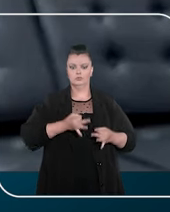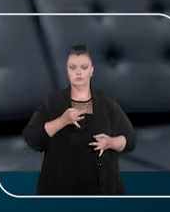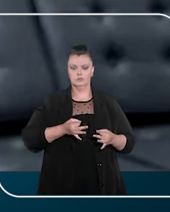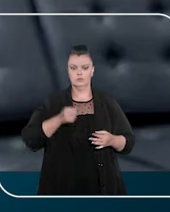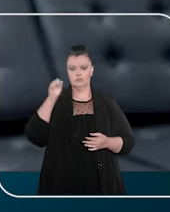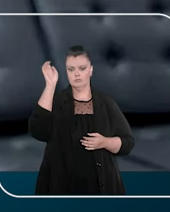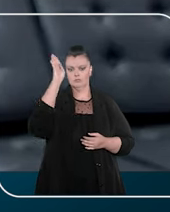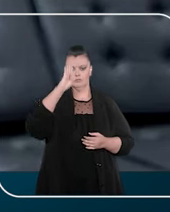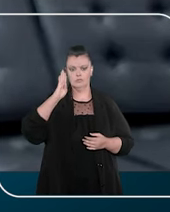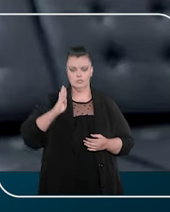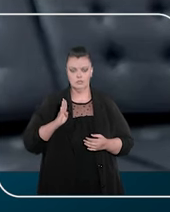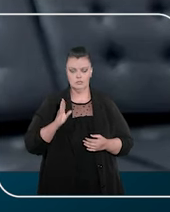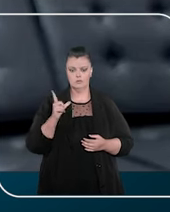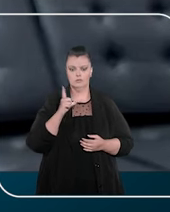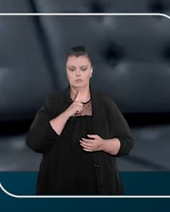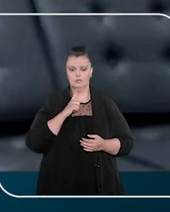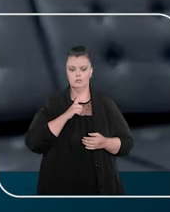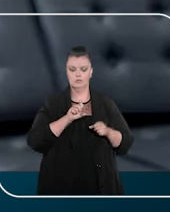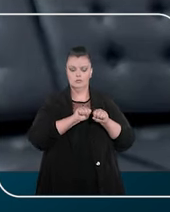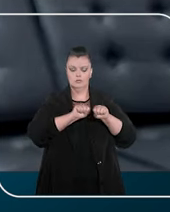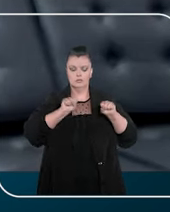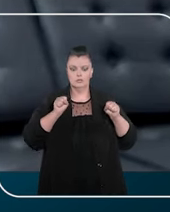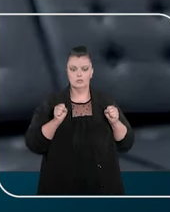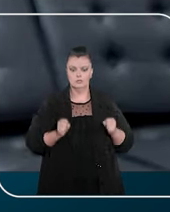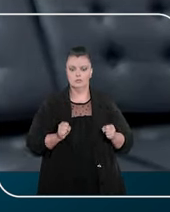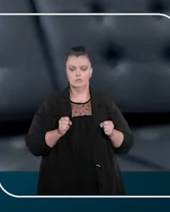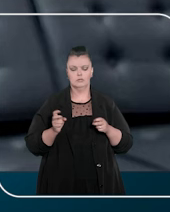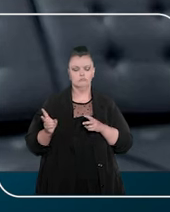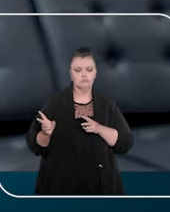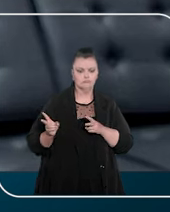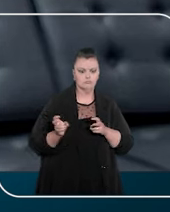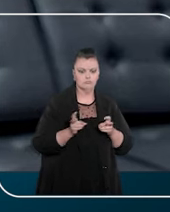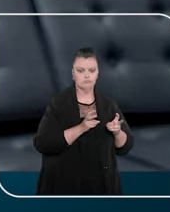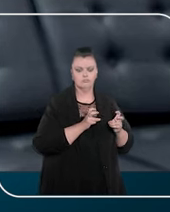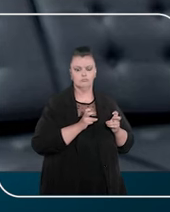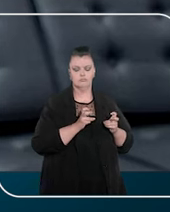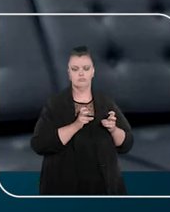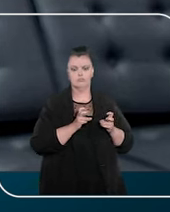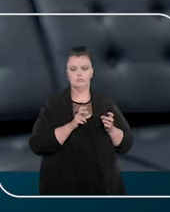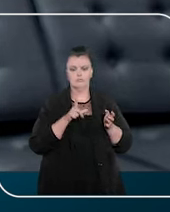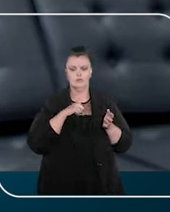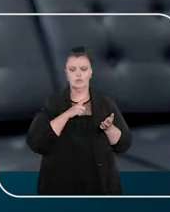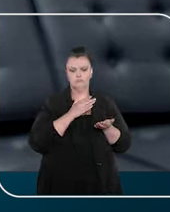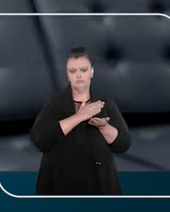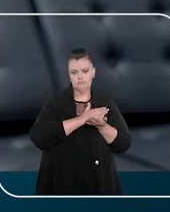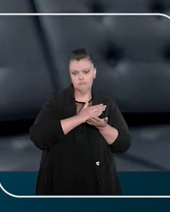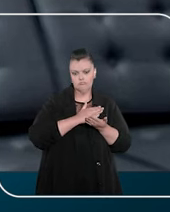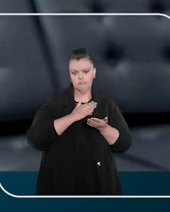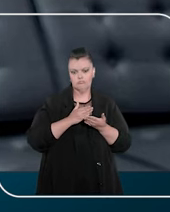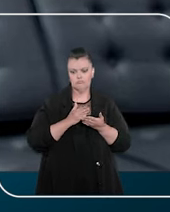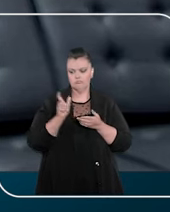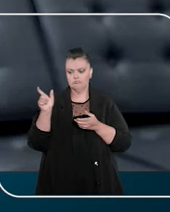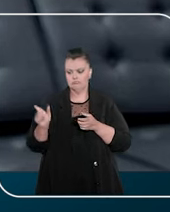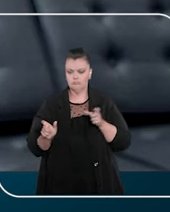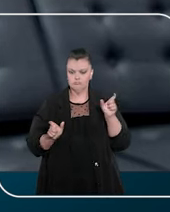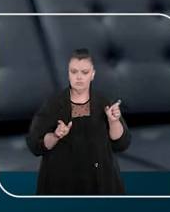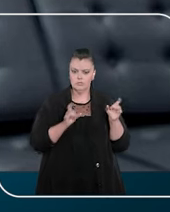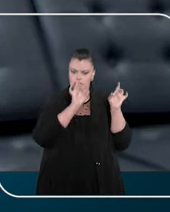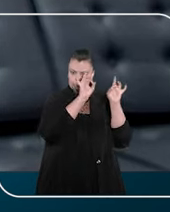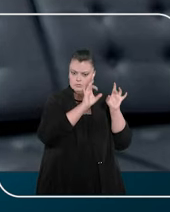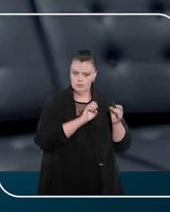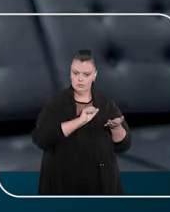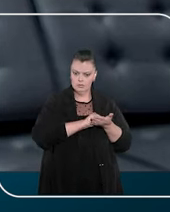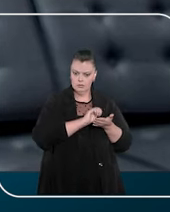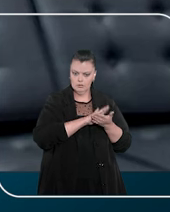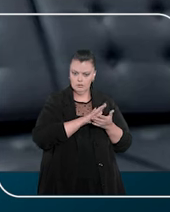seja efetivamente o sistema que observe esta divisão de competências e, portanto, aplique o sistema de precedentes de